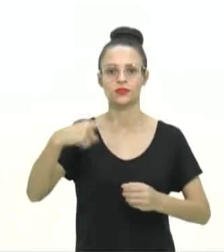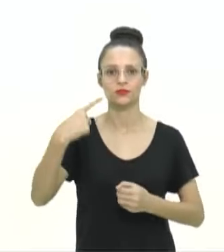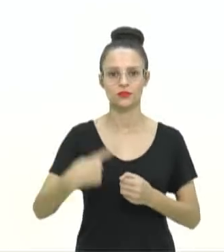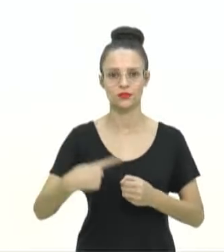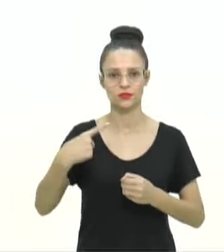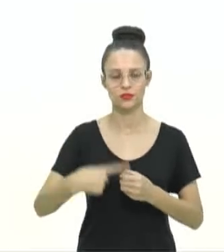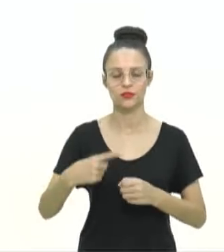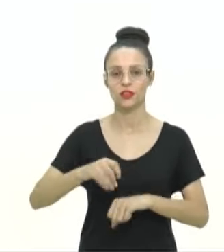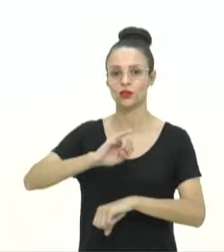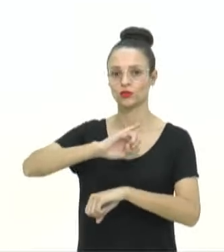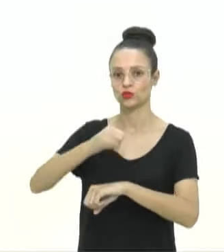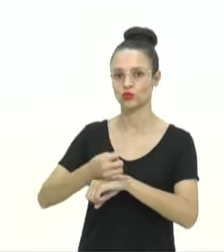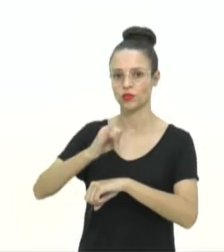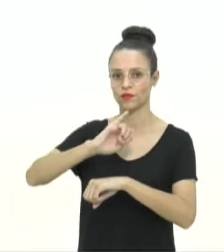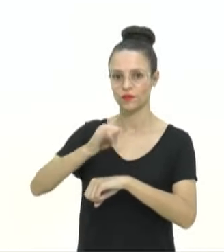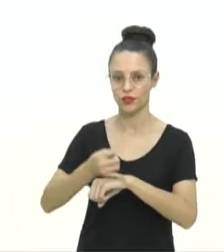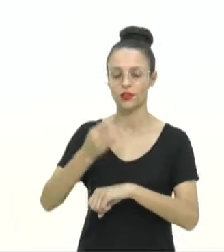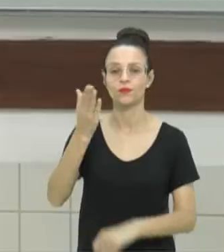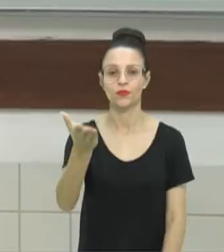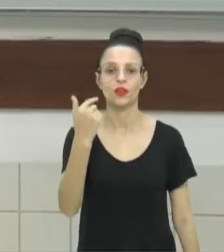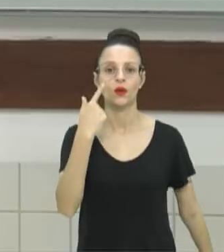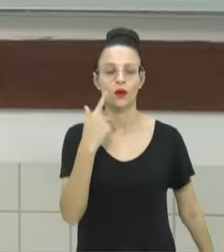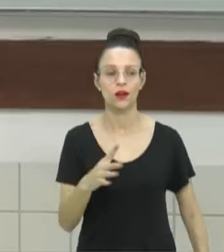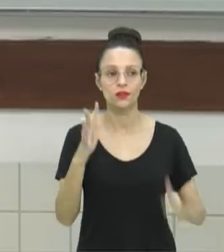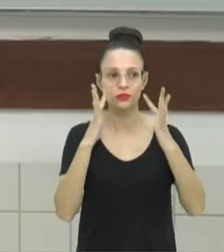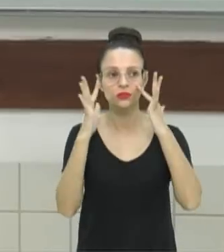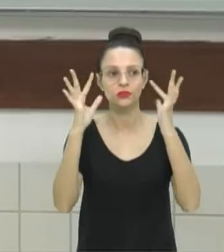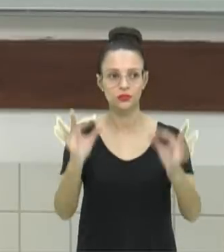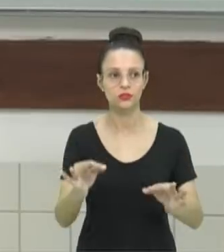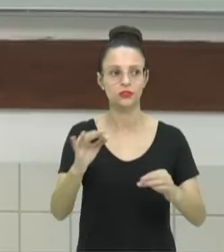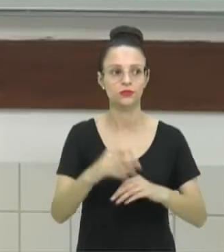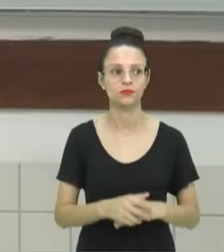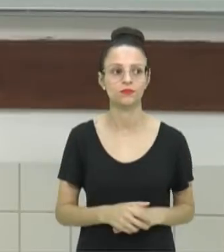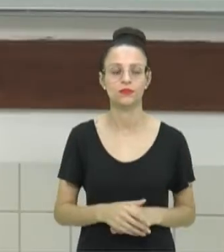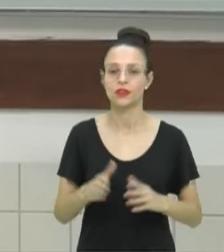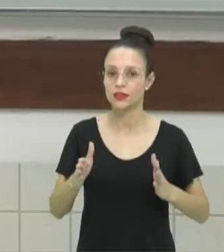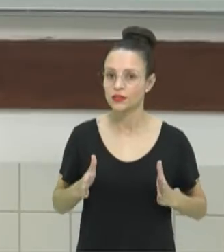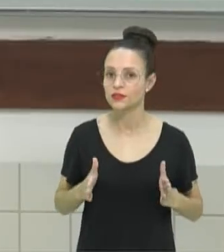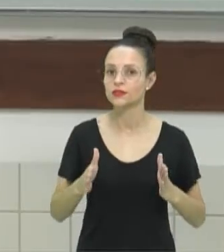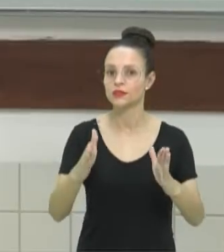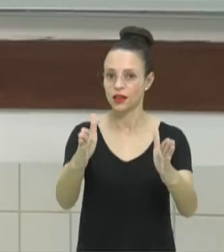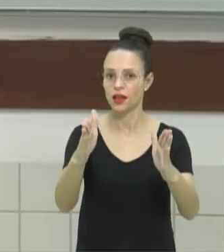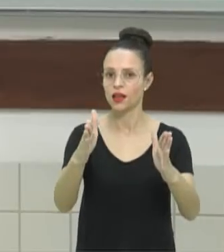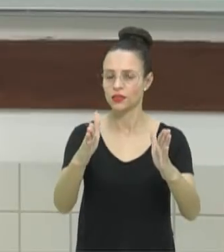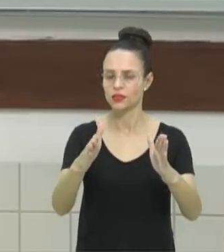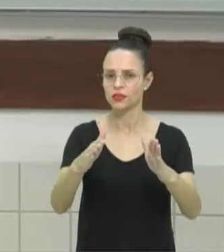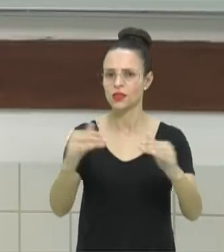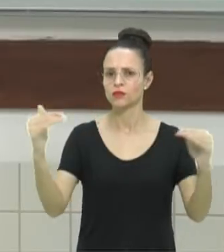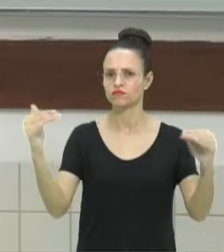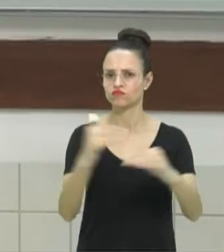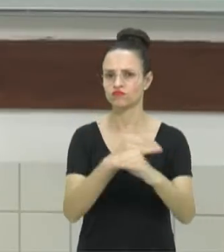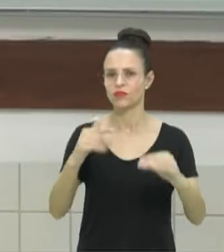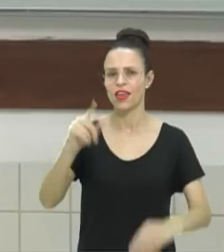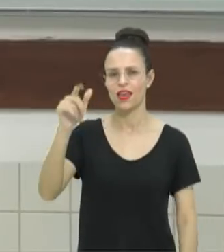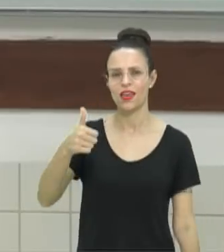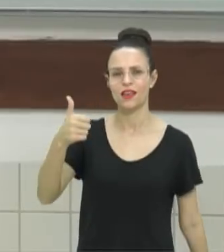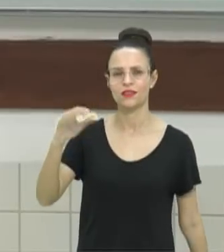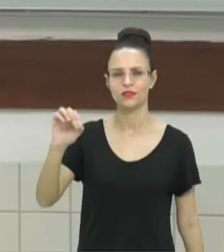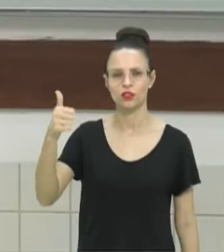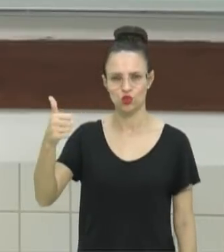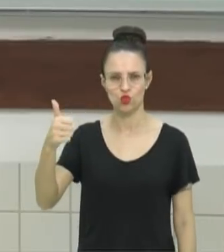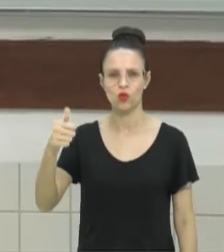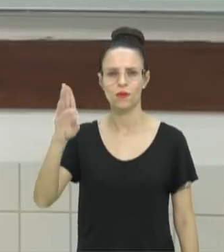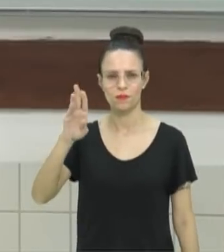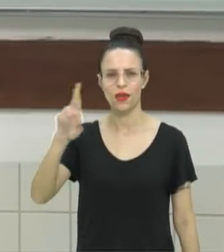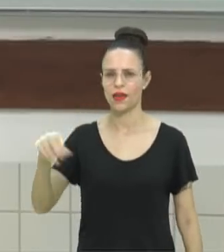município de Joinville. Preste atenção. A estrada é grande. Acho que ele estava falando da 101 ali. A 101 é